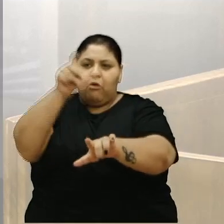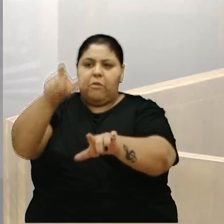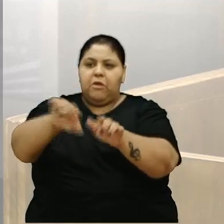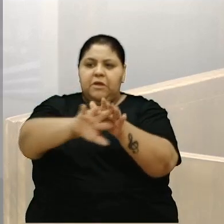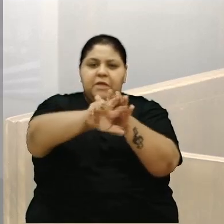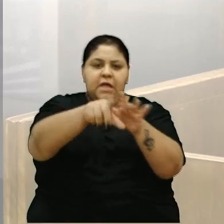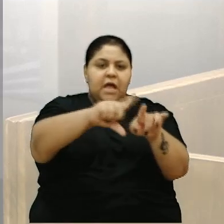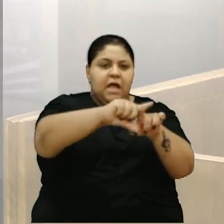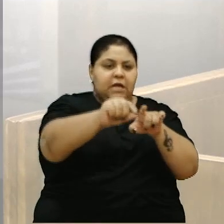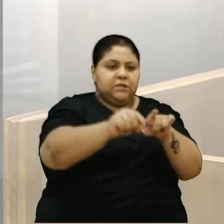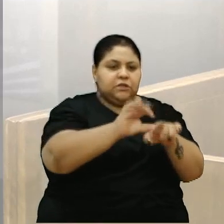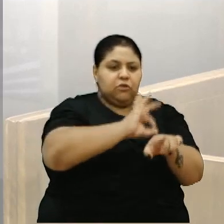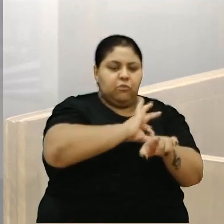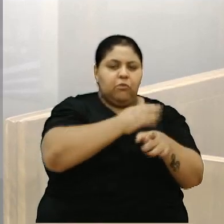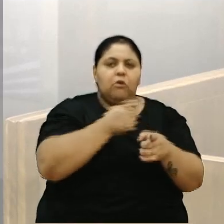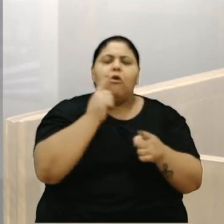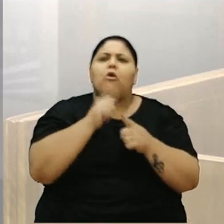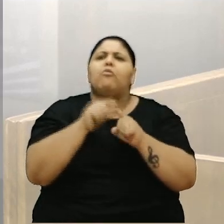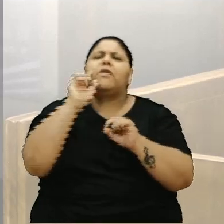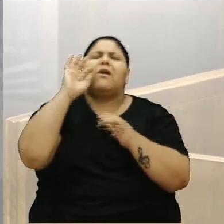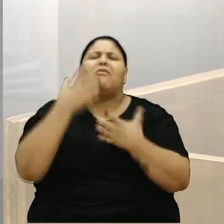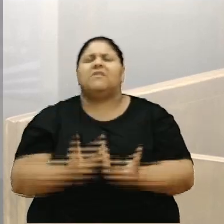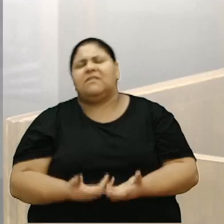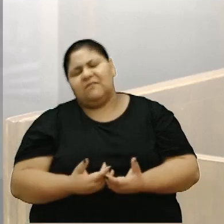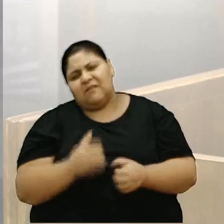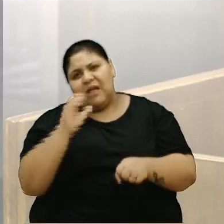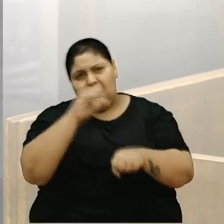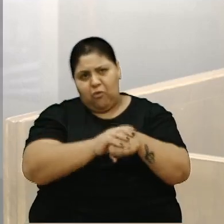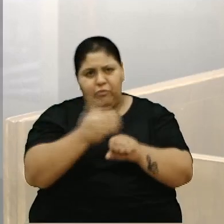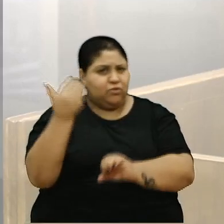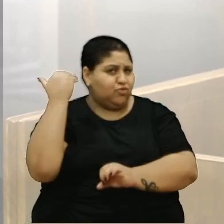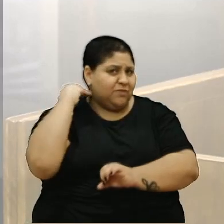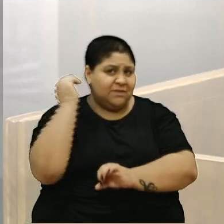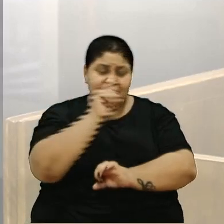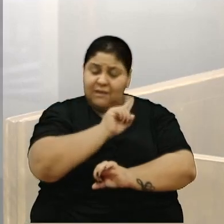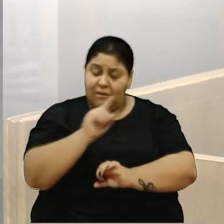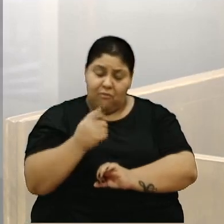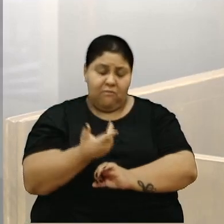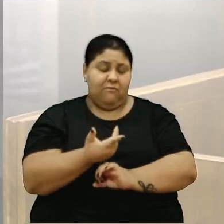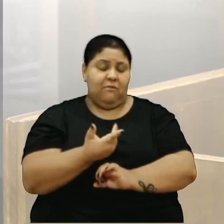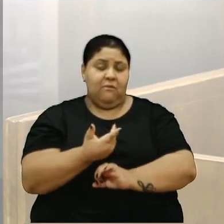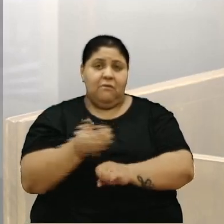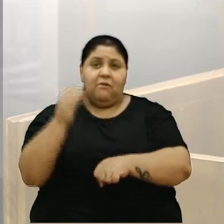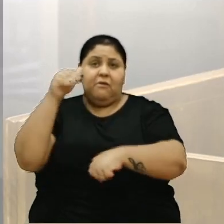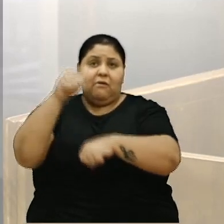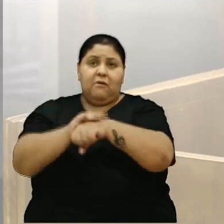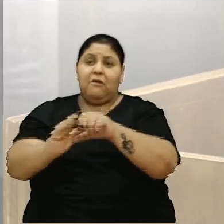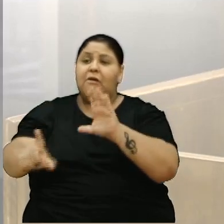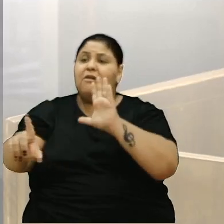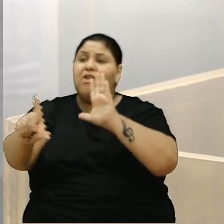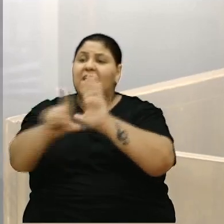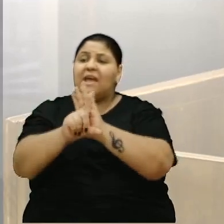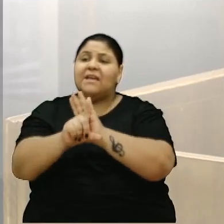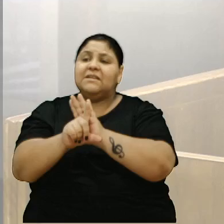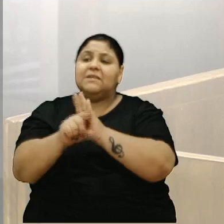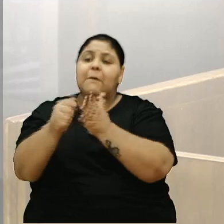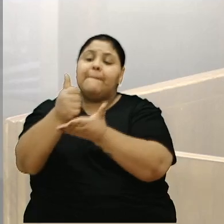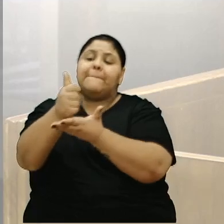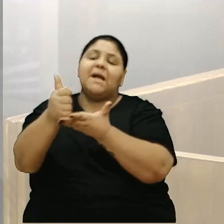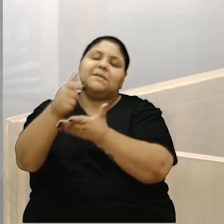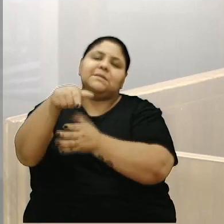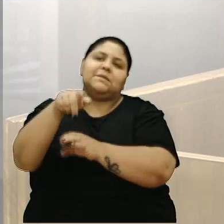policial. Mas por que acontece isso? É culpa do juiz? Não, não é culpa do juiz. É culpa das leis brandas que nós temos nesse